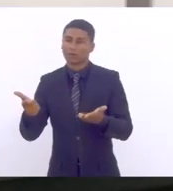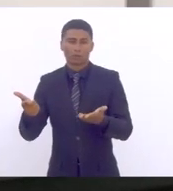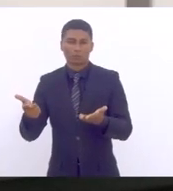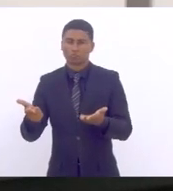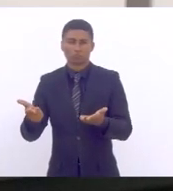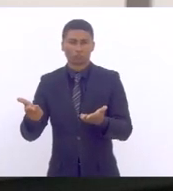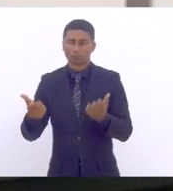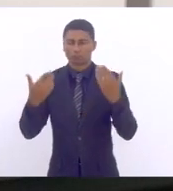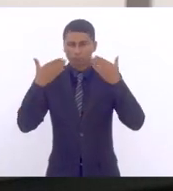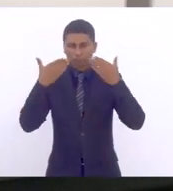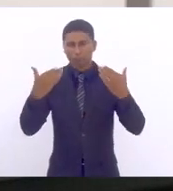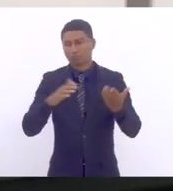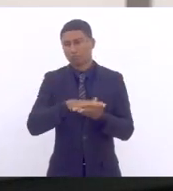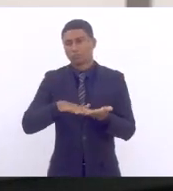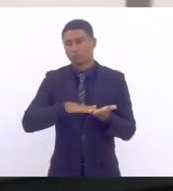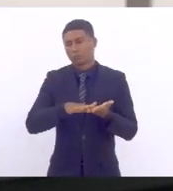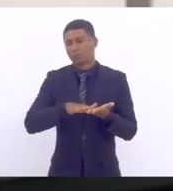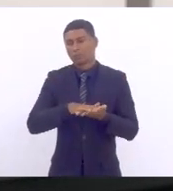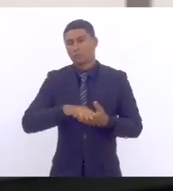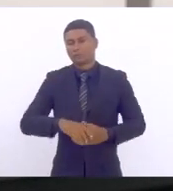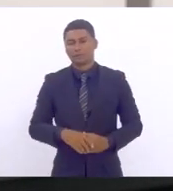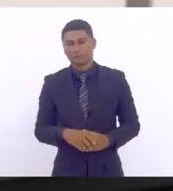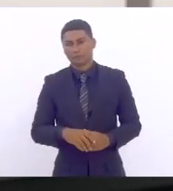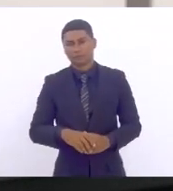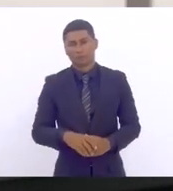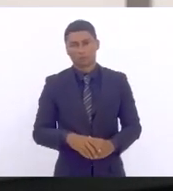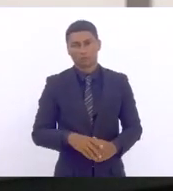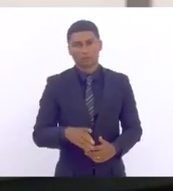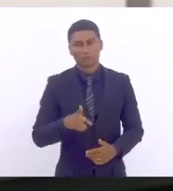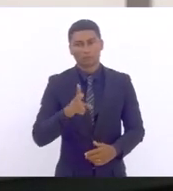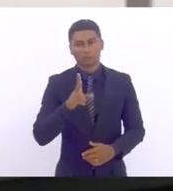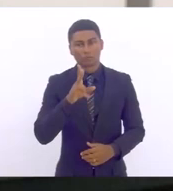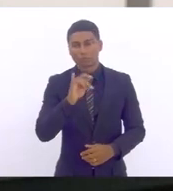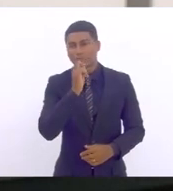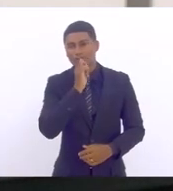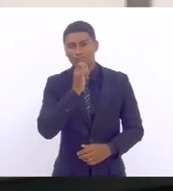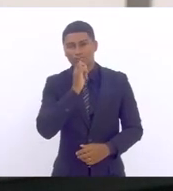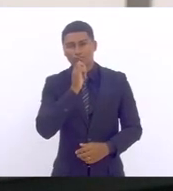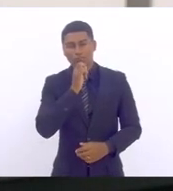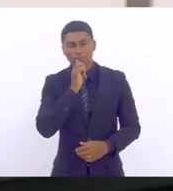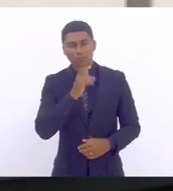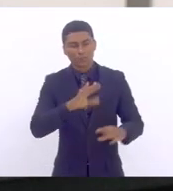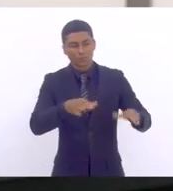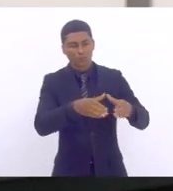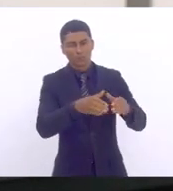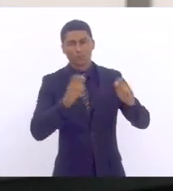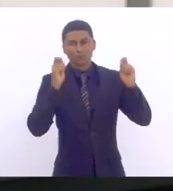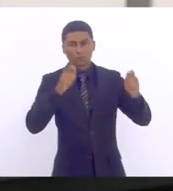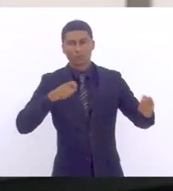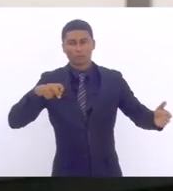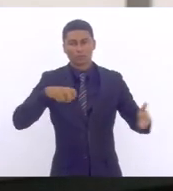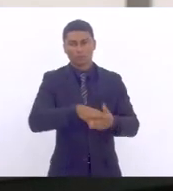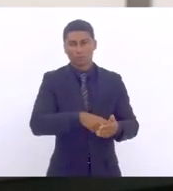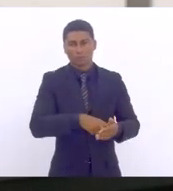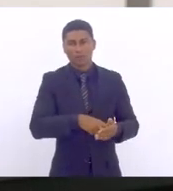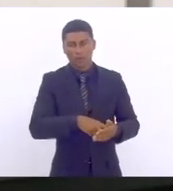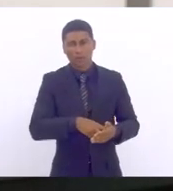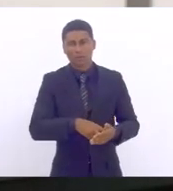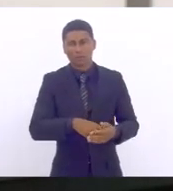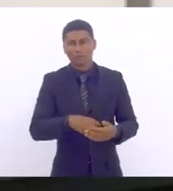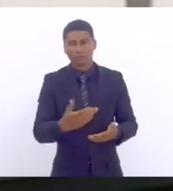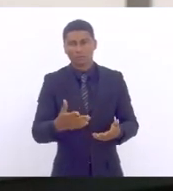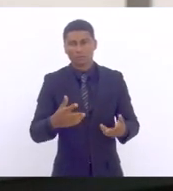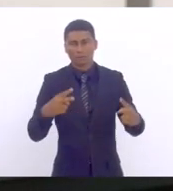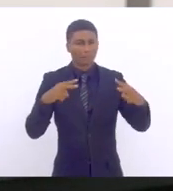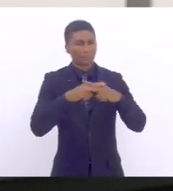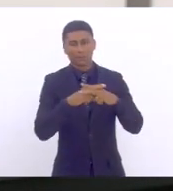entendeu? E outra coisa, se fosse tão fácil punir os organizados com o CNPJ, não existiria mais briga. Mas